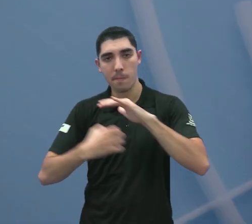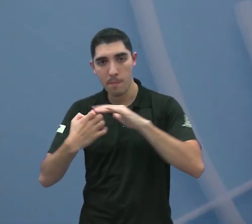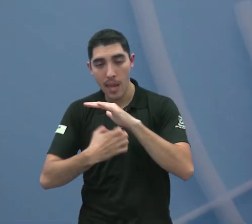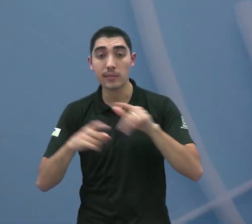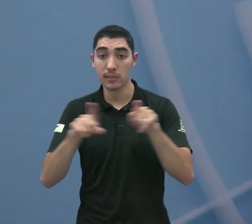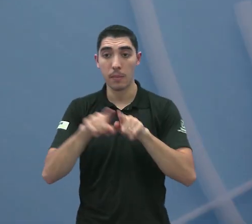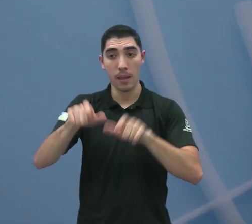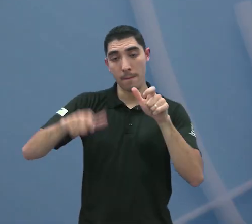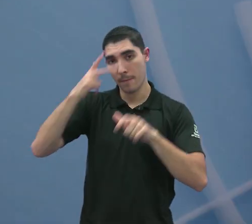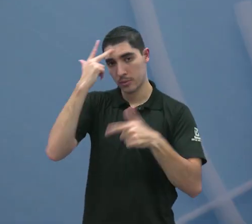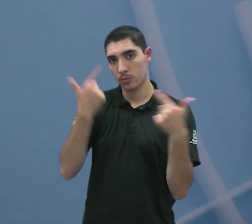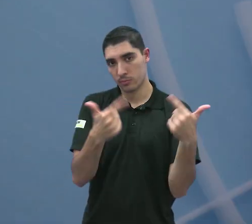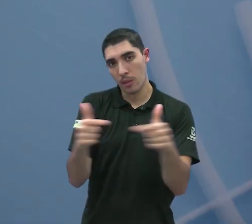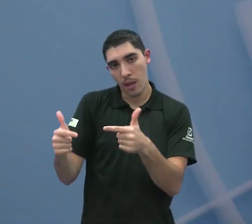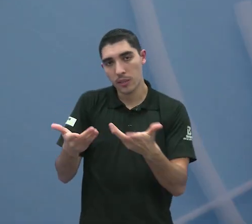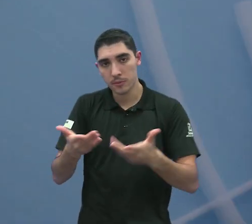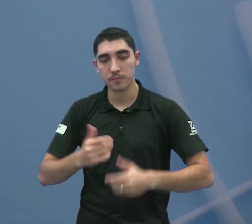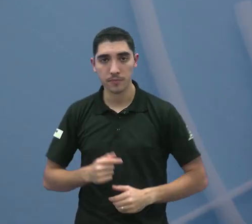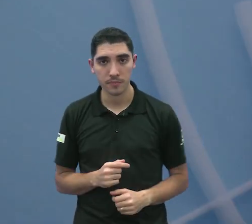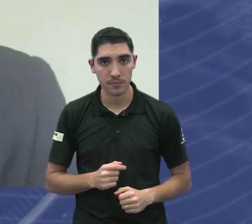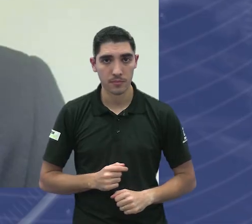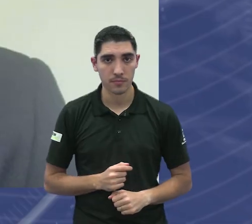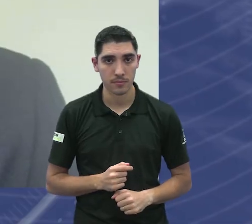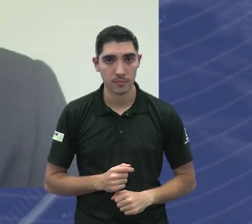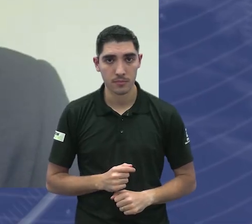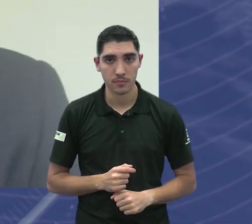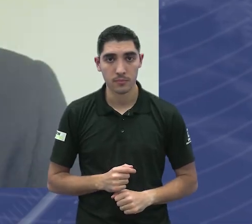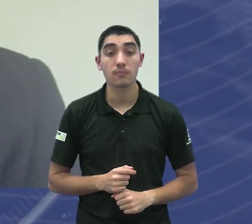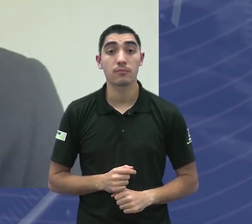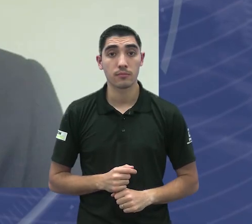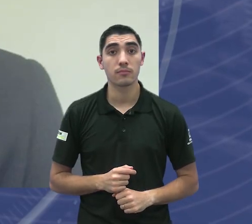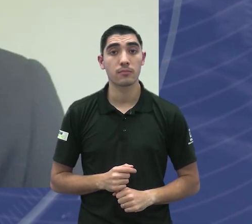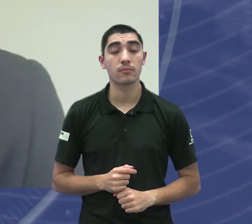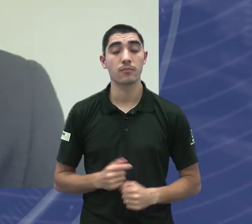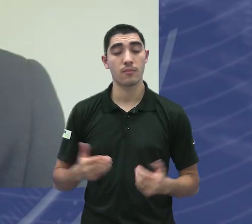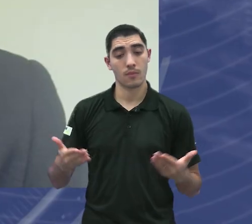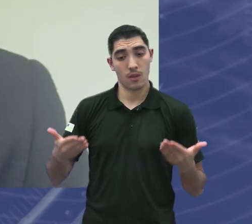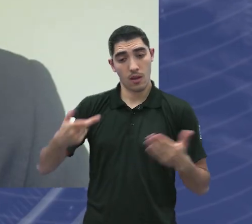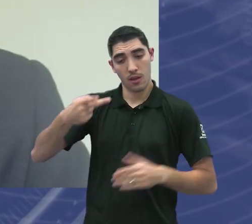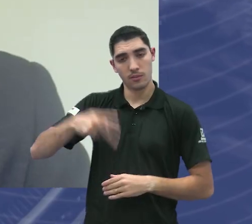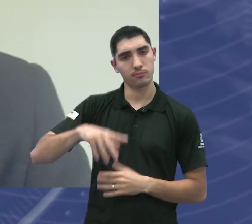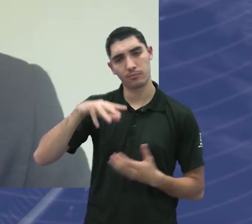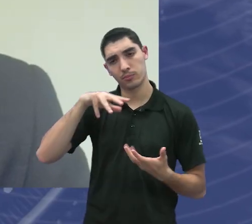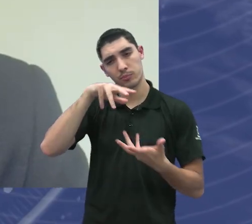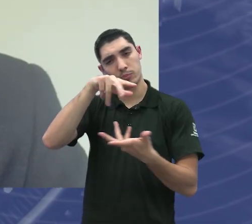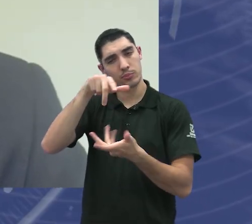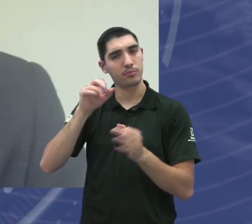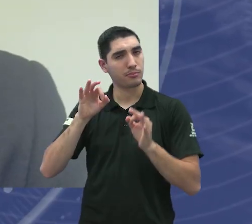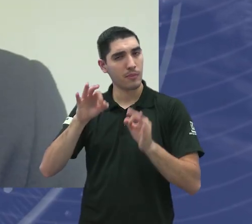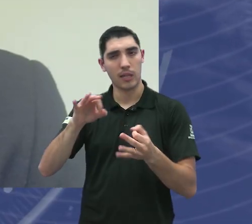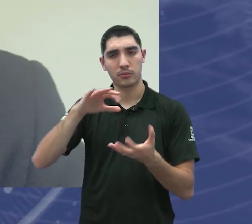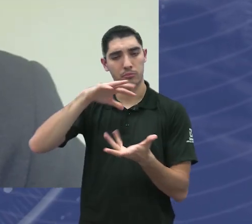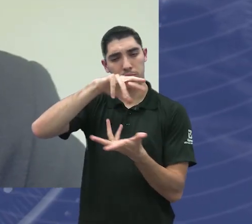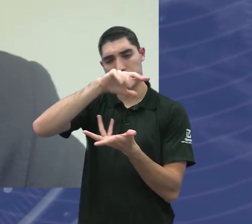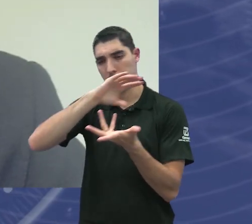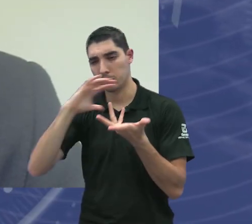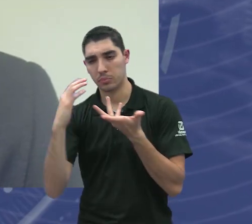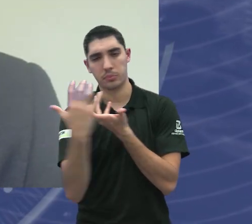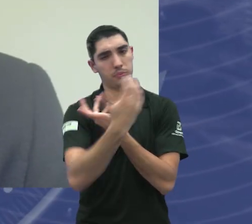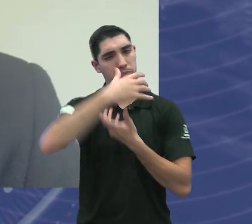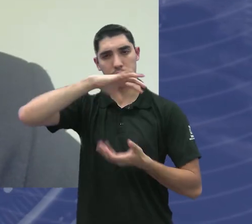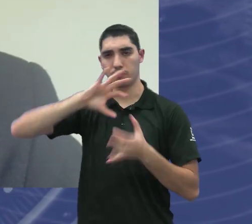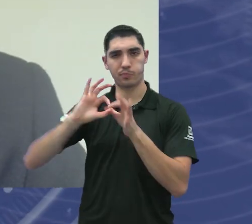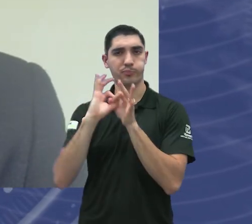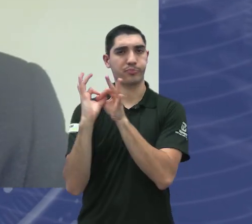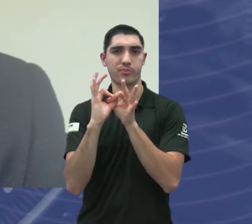emprego dos joseenses. Vamos conferir. Nós estamos num mundo globalizado, né? Então,